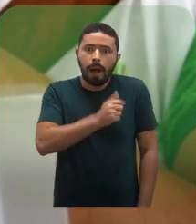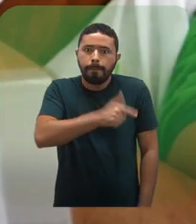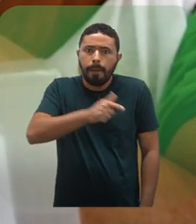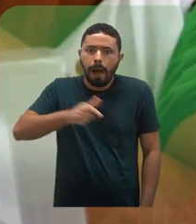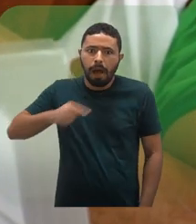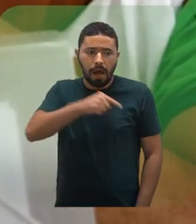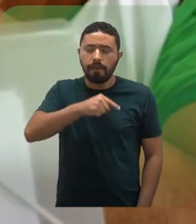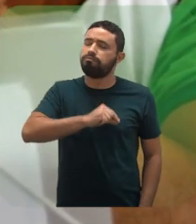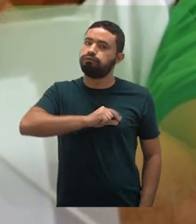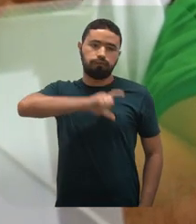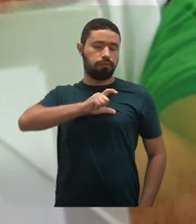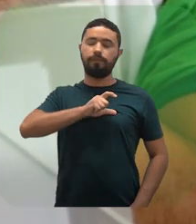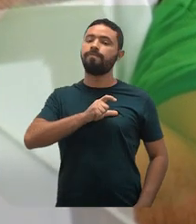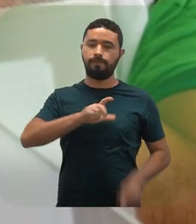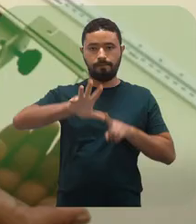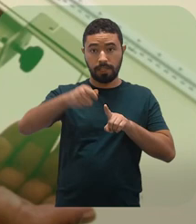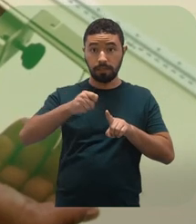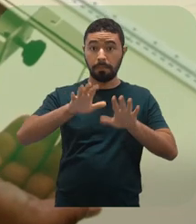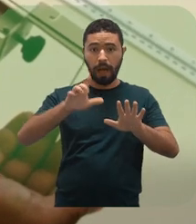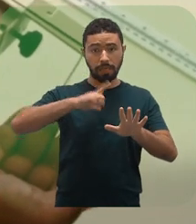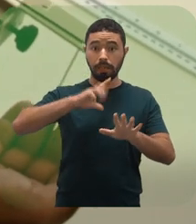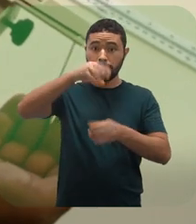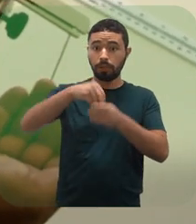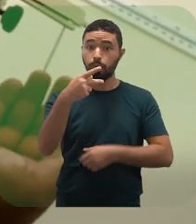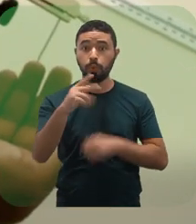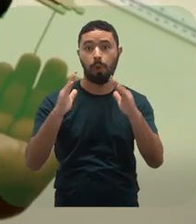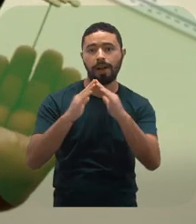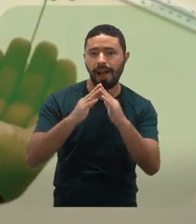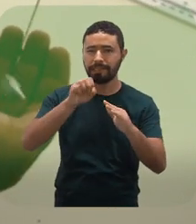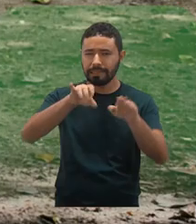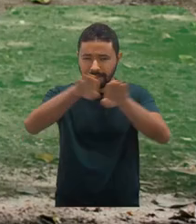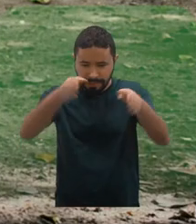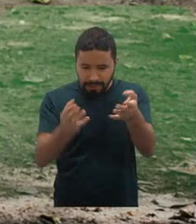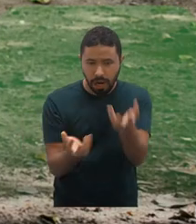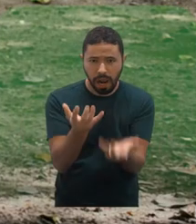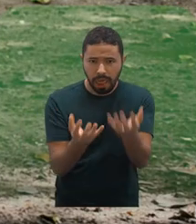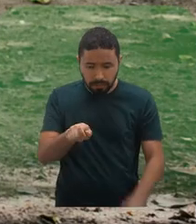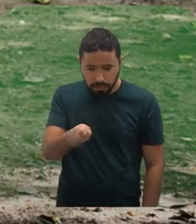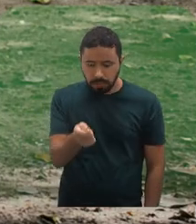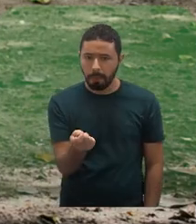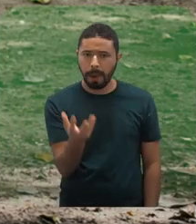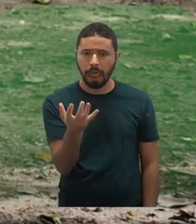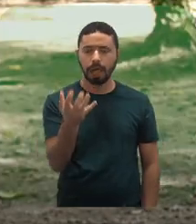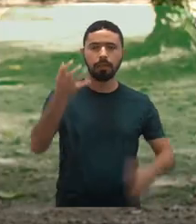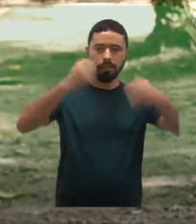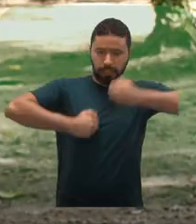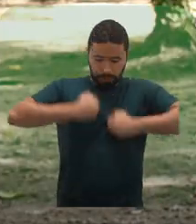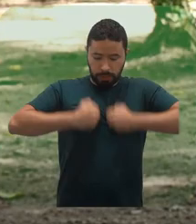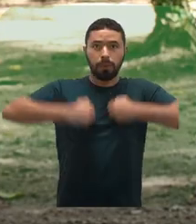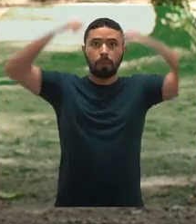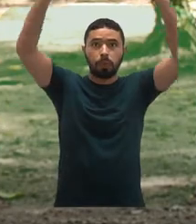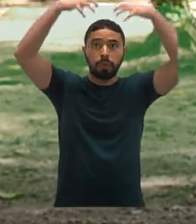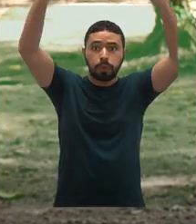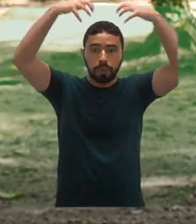experimentos de baixo custo, eu me apaixono cada vez mais pela física. Mas a física está presente na sua casa, quando você liga o fogão. A física